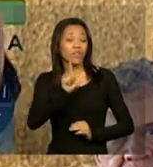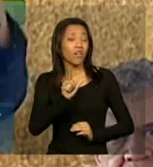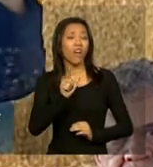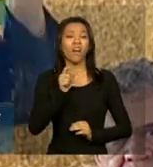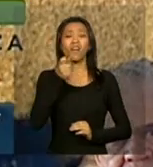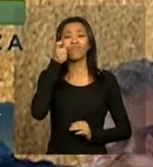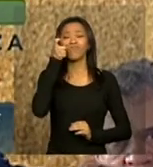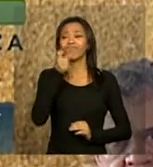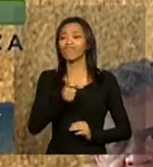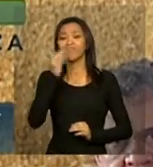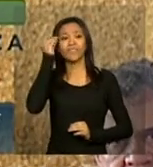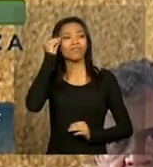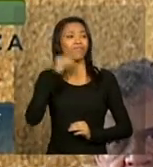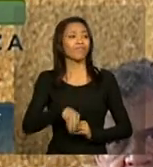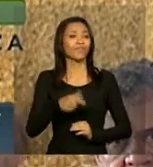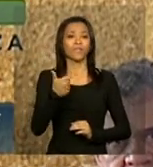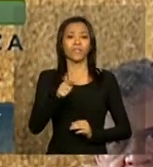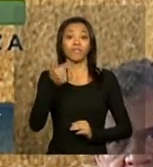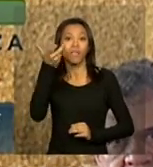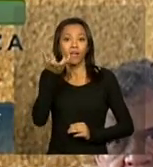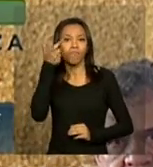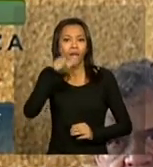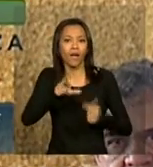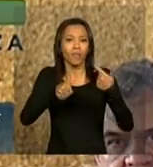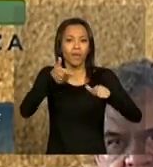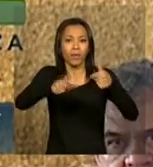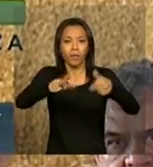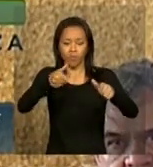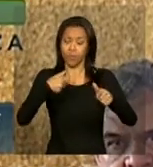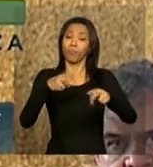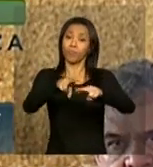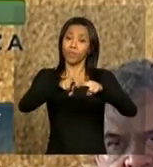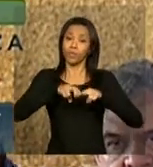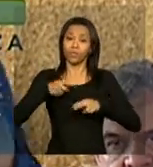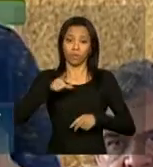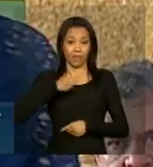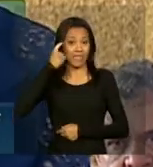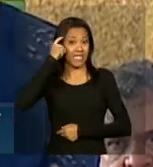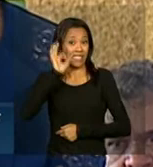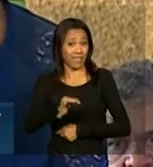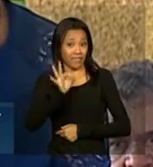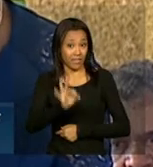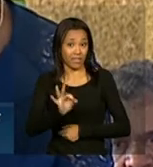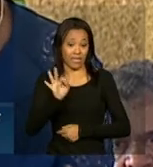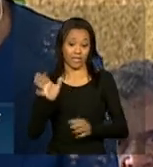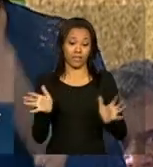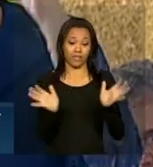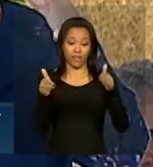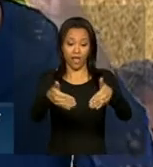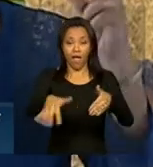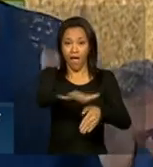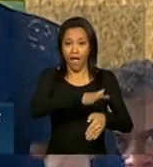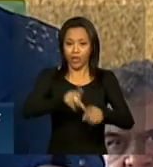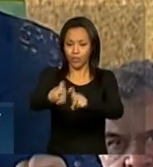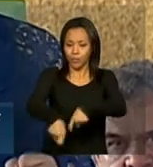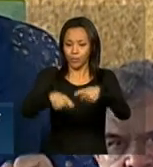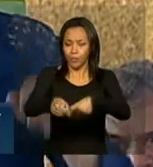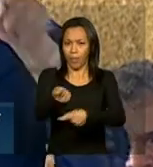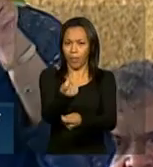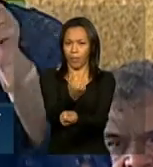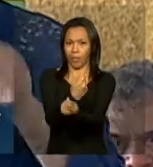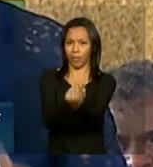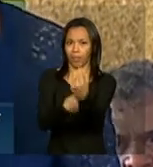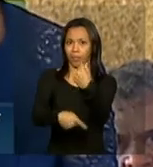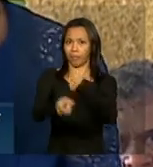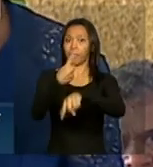a querer mais no dia seguinte. E é por isso que eu tenho certeza que o agronegócio é um exemplo para o país,